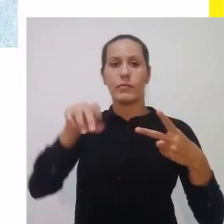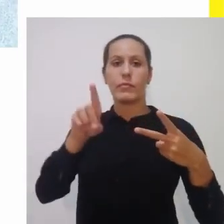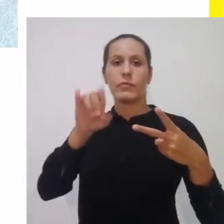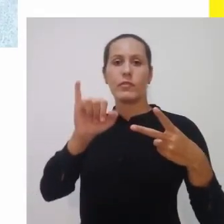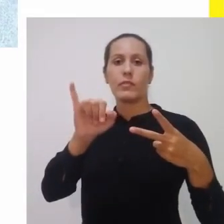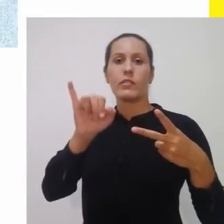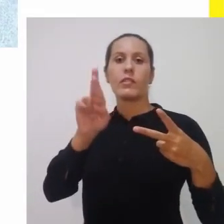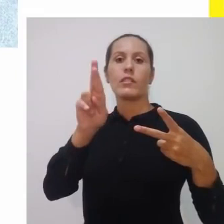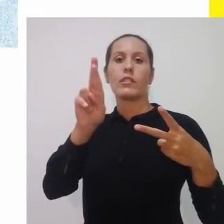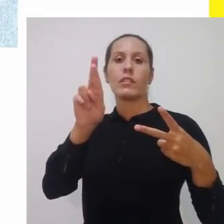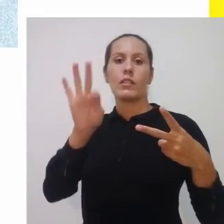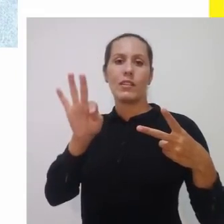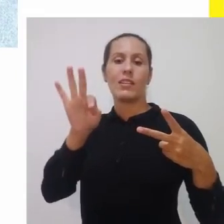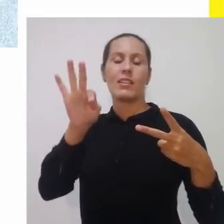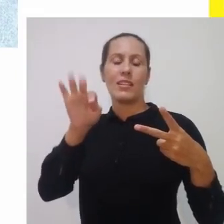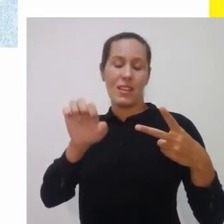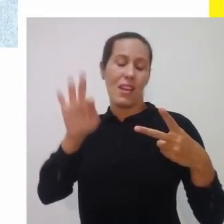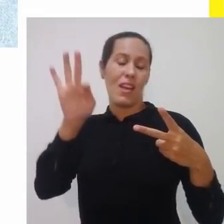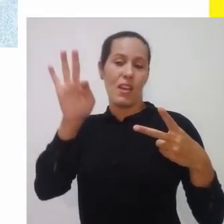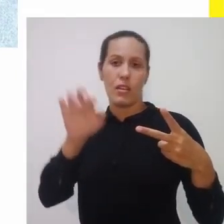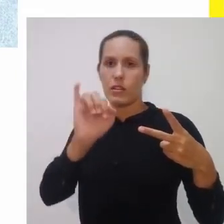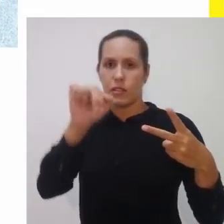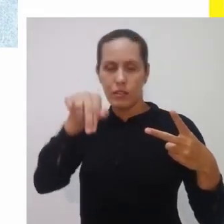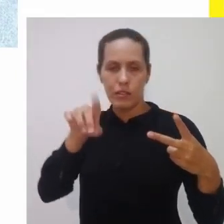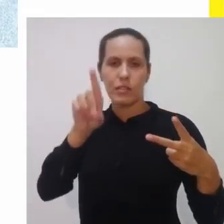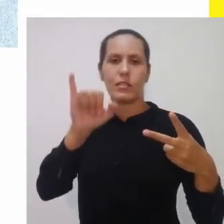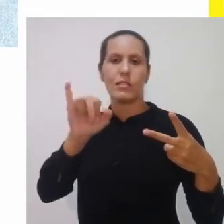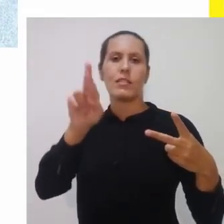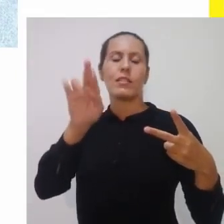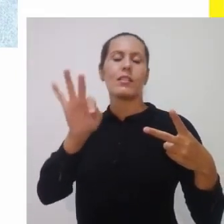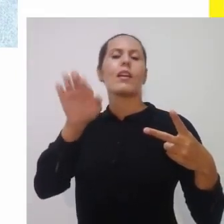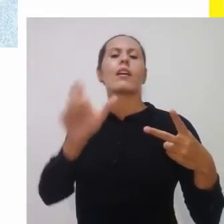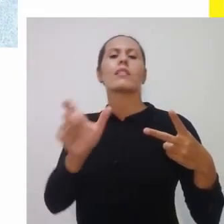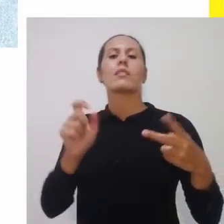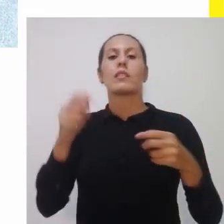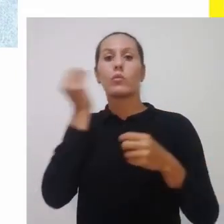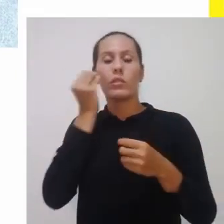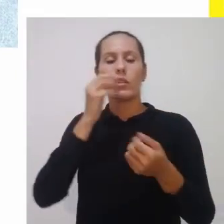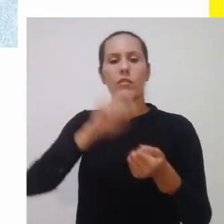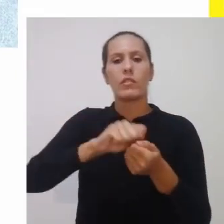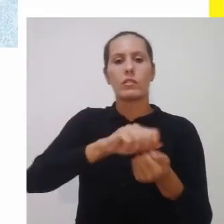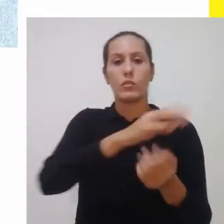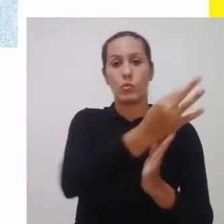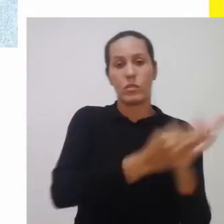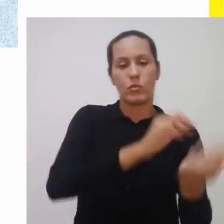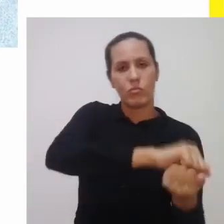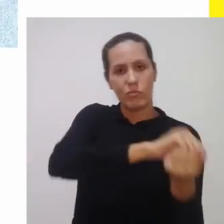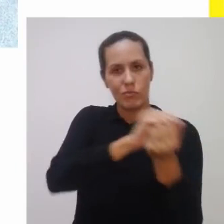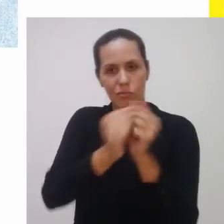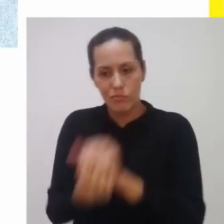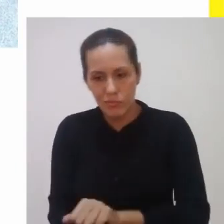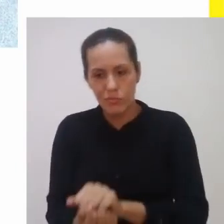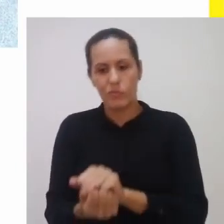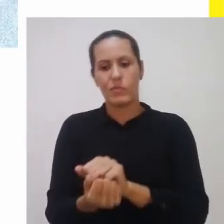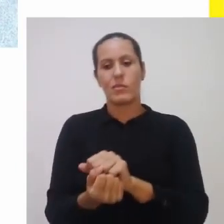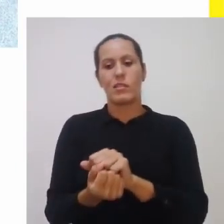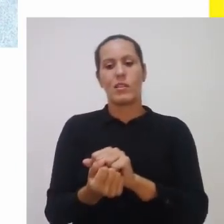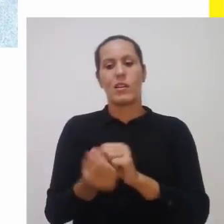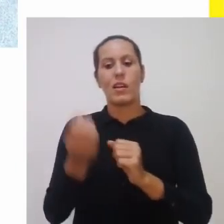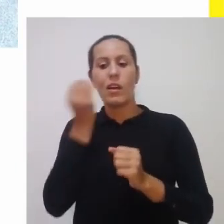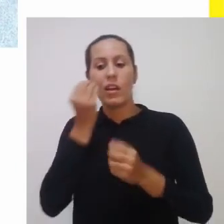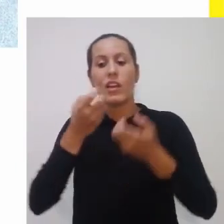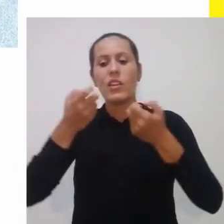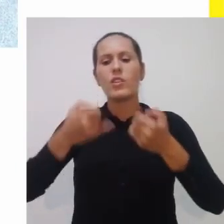citação indireta é o seguinte, eu tentei fazer uma adaptação para vocês. É um texto criado com base na obra do